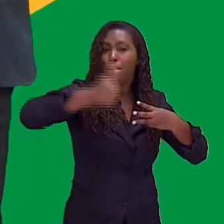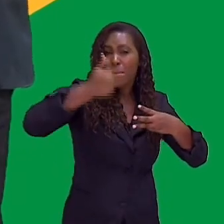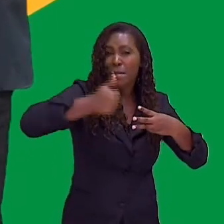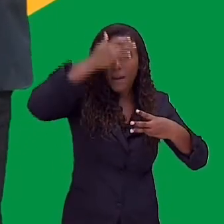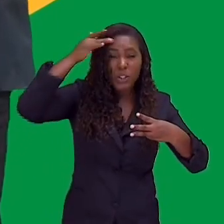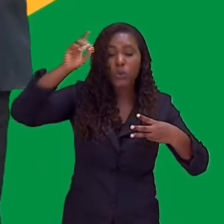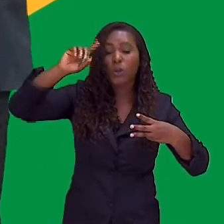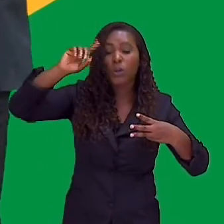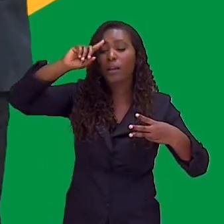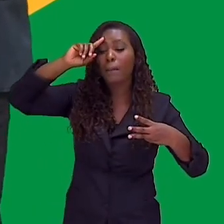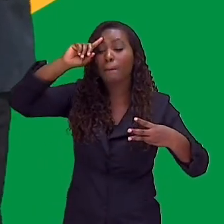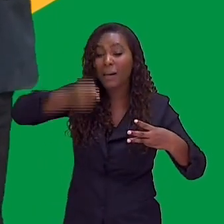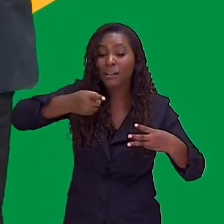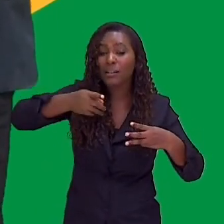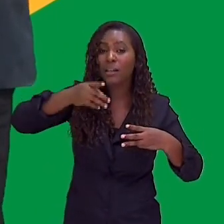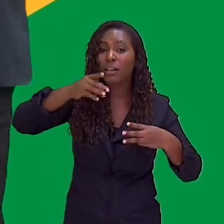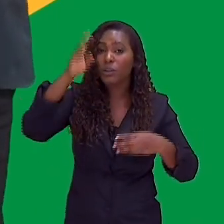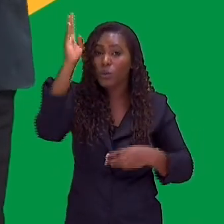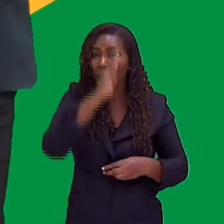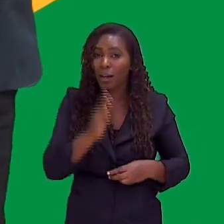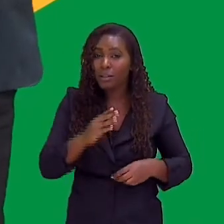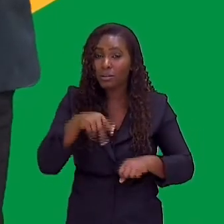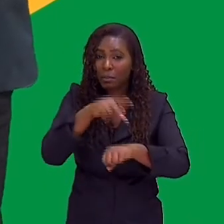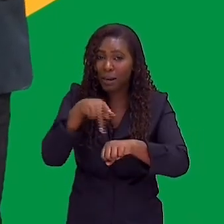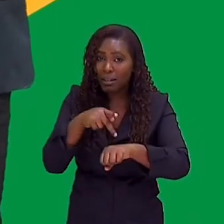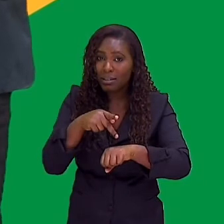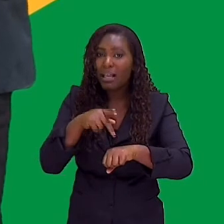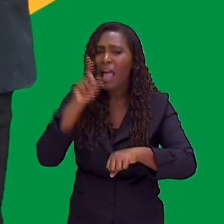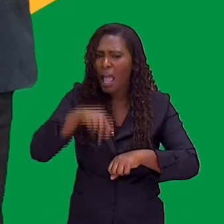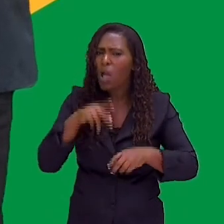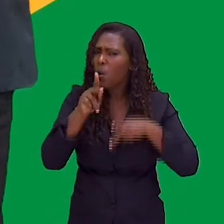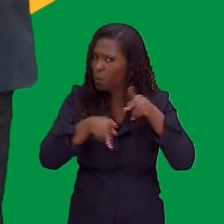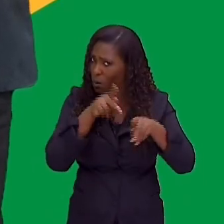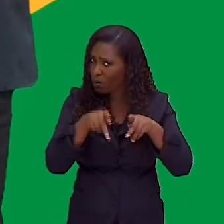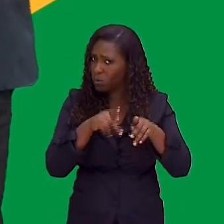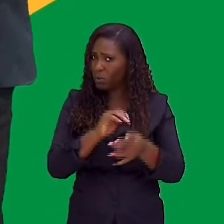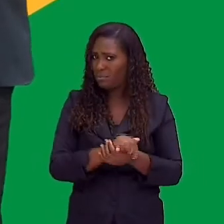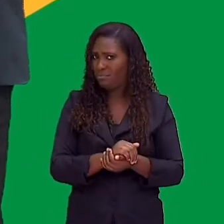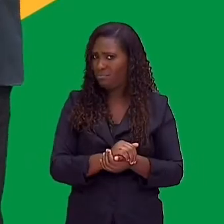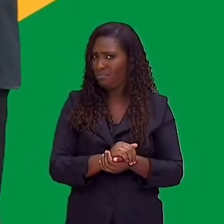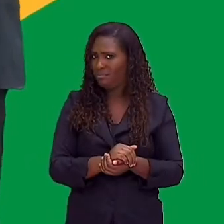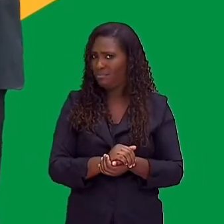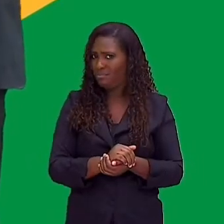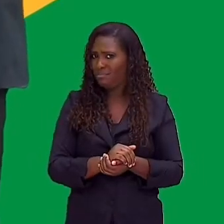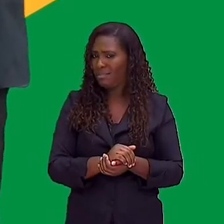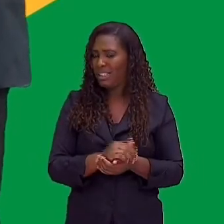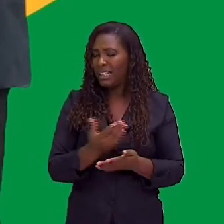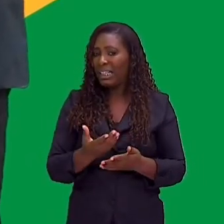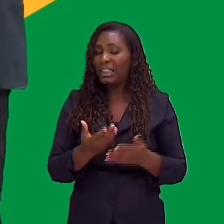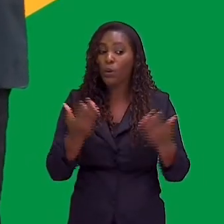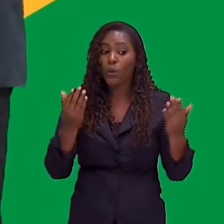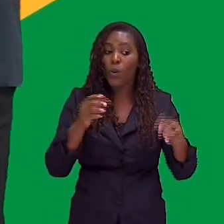Esses dados são um comparativo entre as duas para termos uma noção da eficácia da